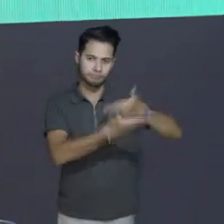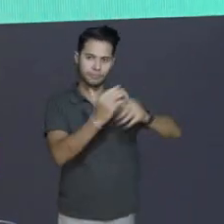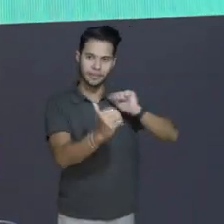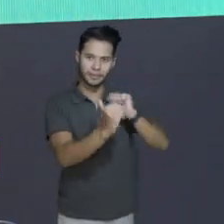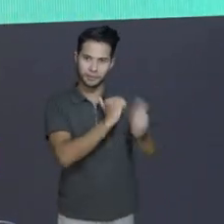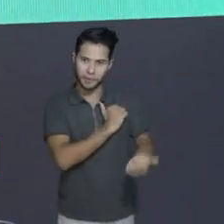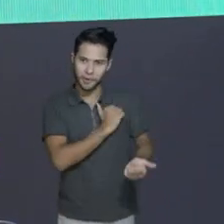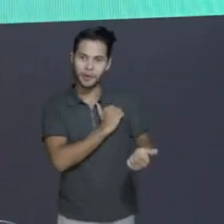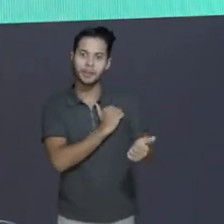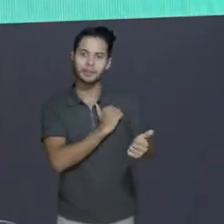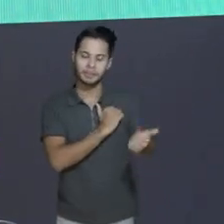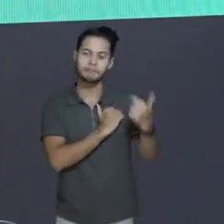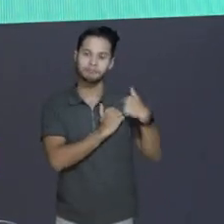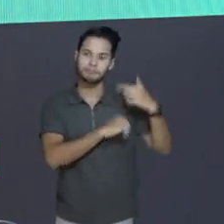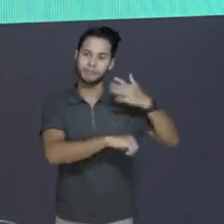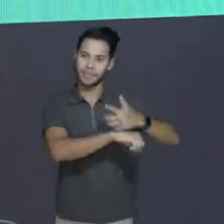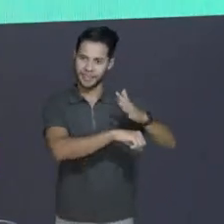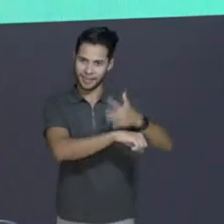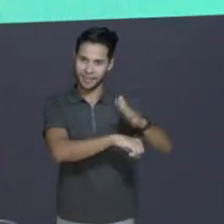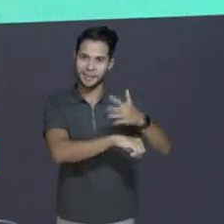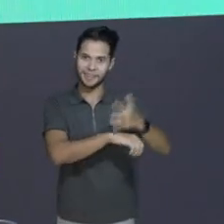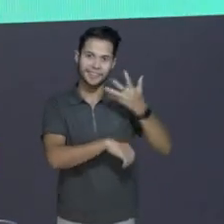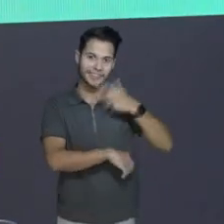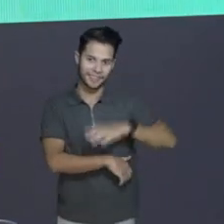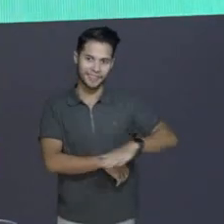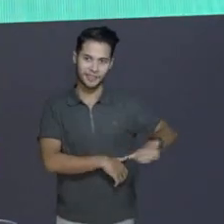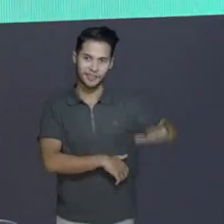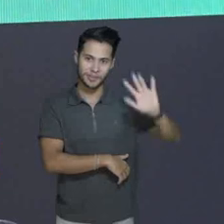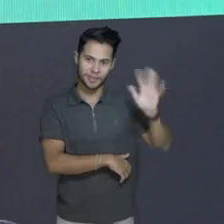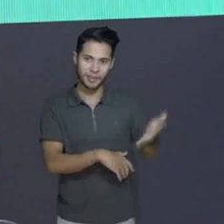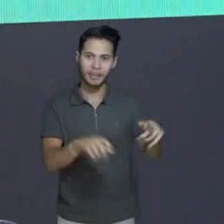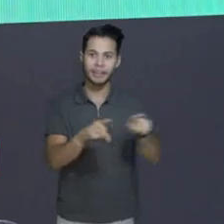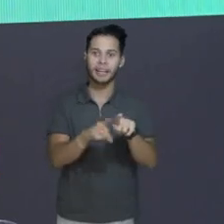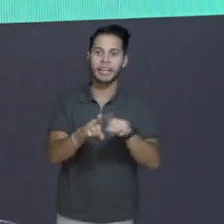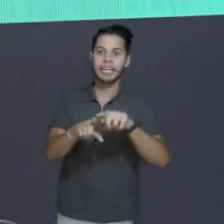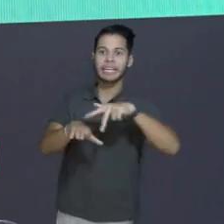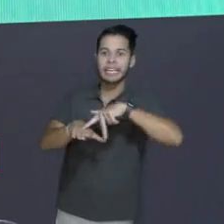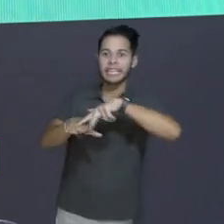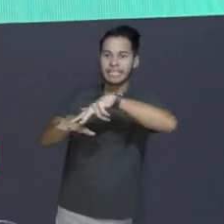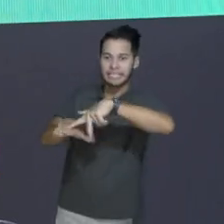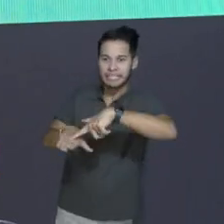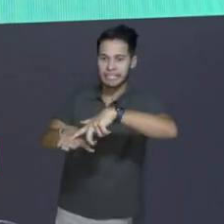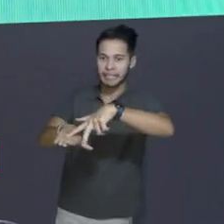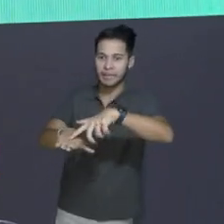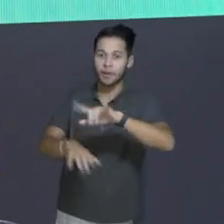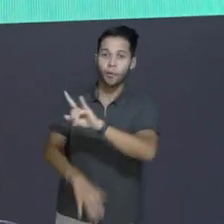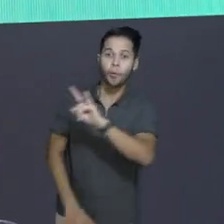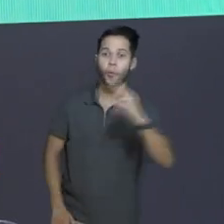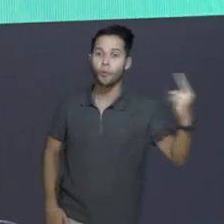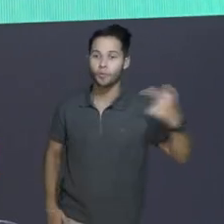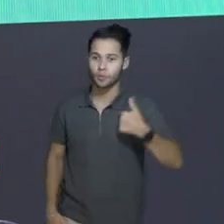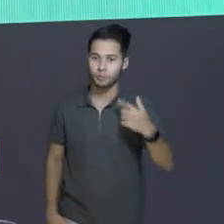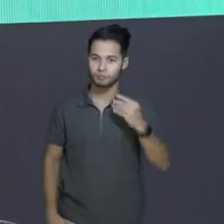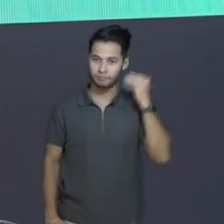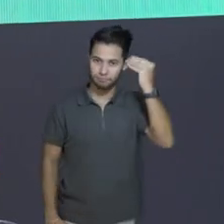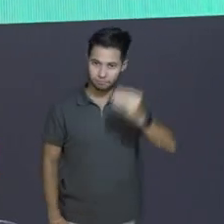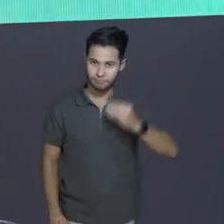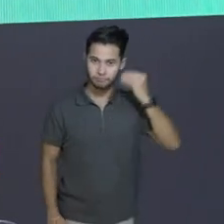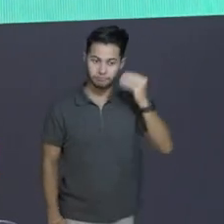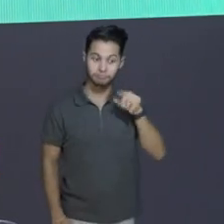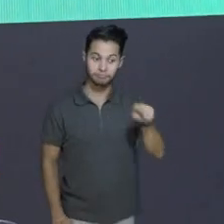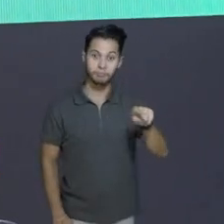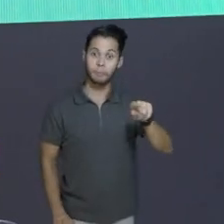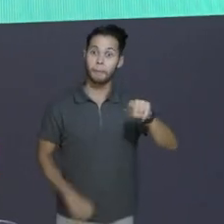vários esportes quando era moleque Ah o surf foi o último que eu experimentei e foi aquele que mais